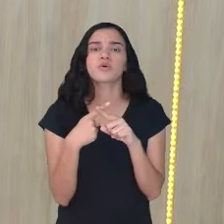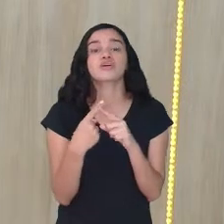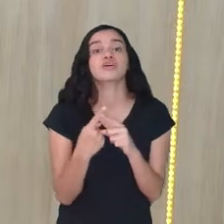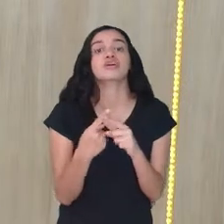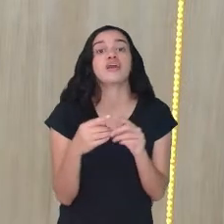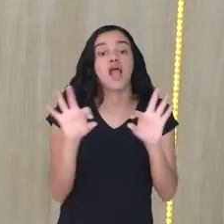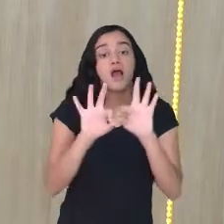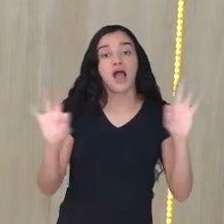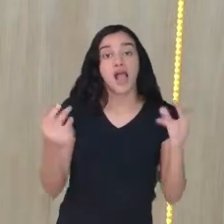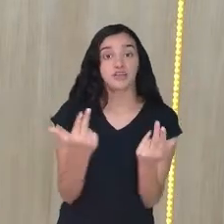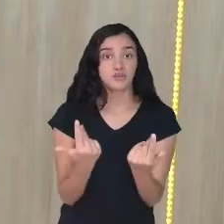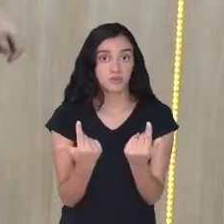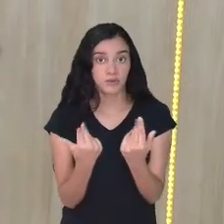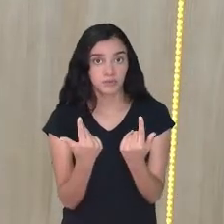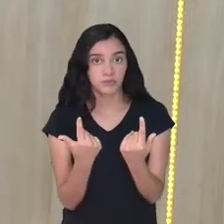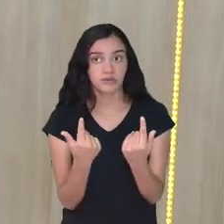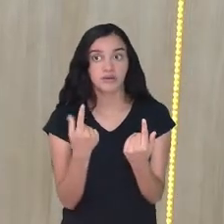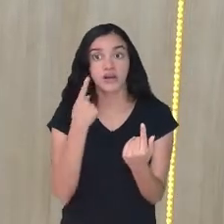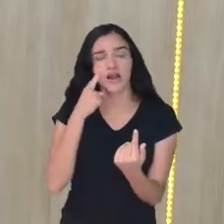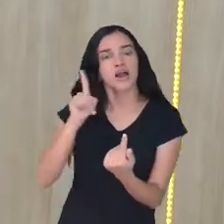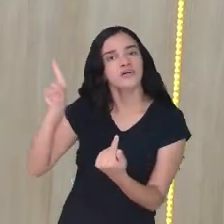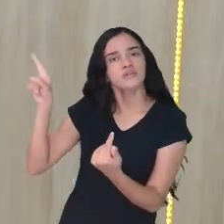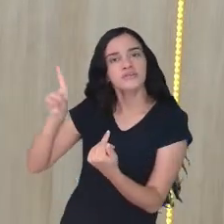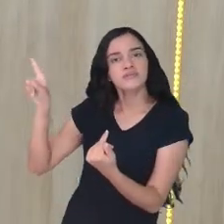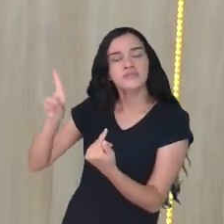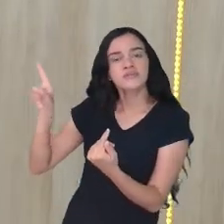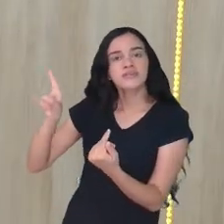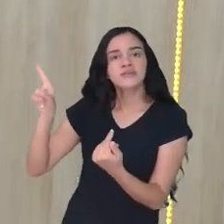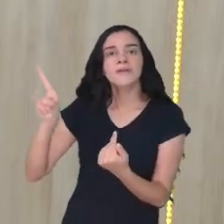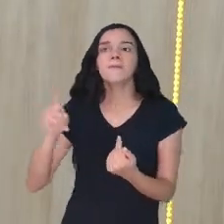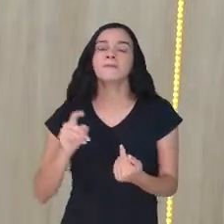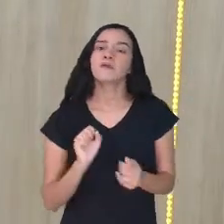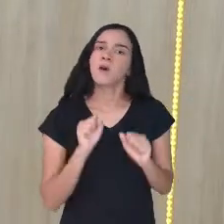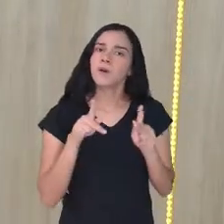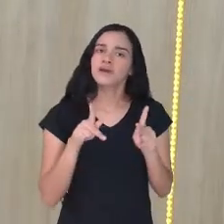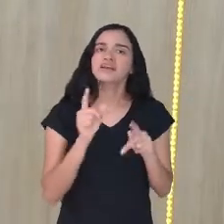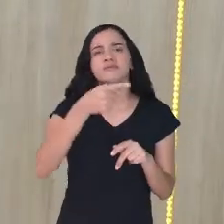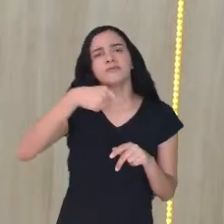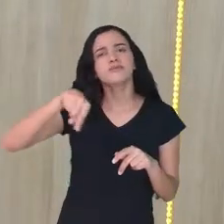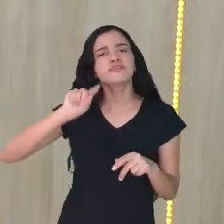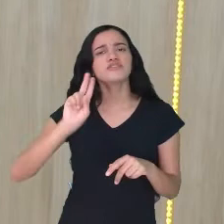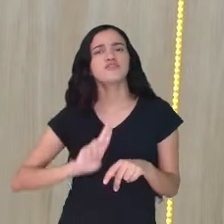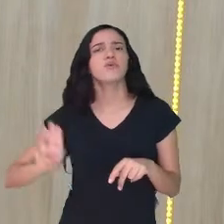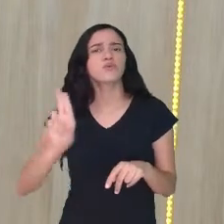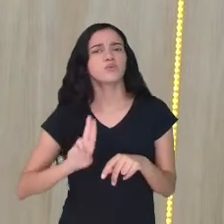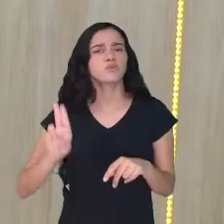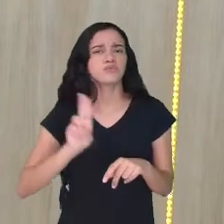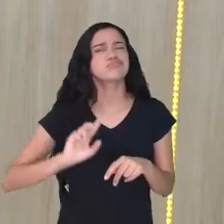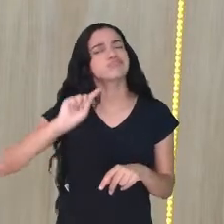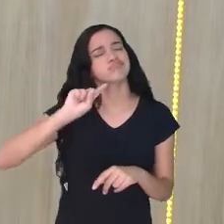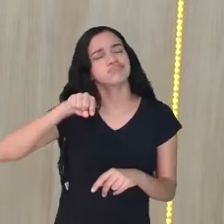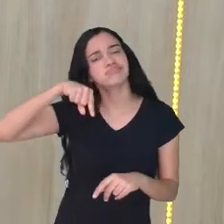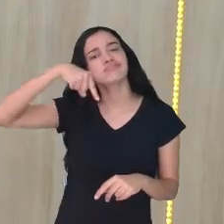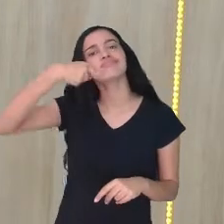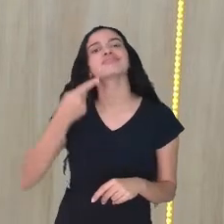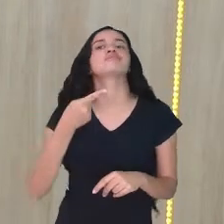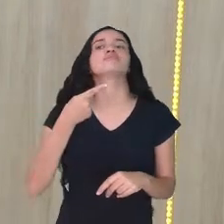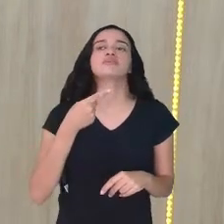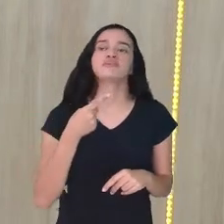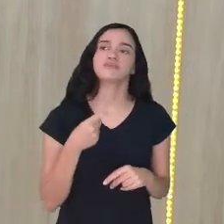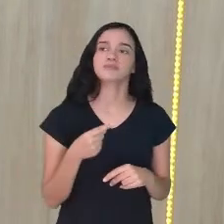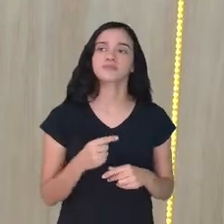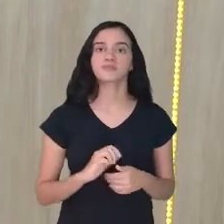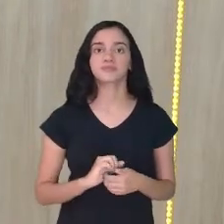tamanho. Isso aqui é o oposto numérico, tá? Vocês vão usar isso depois para outras